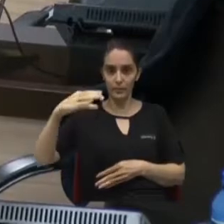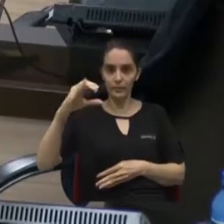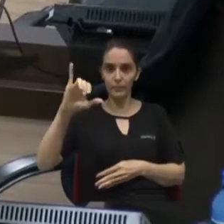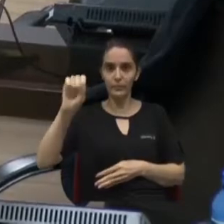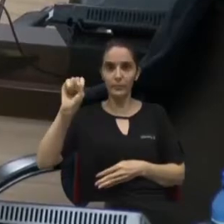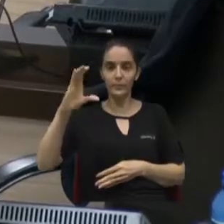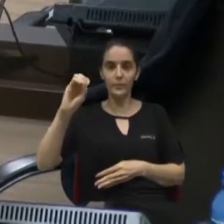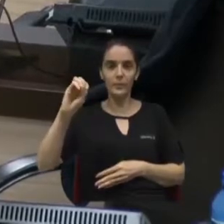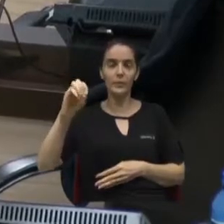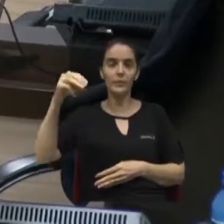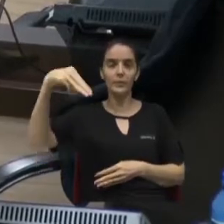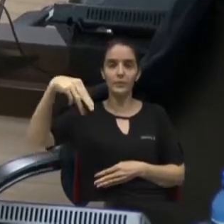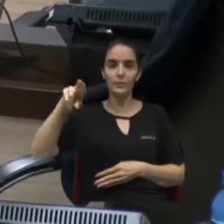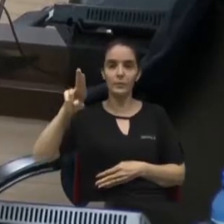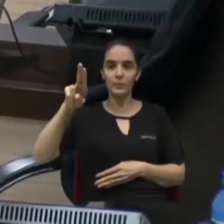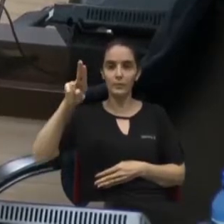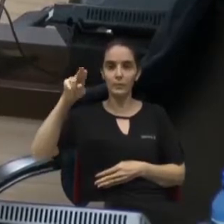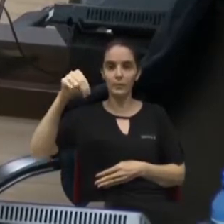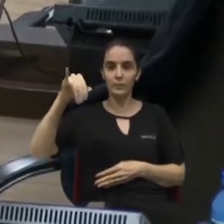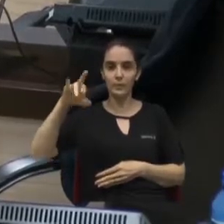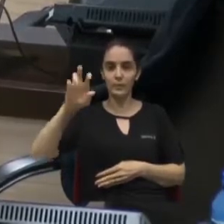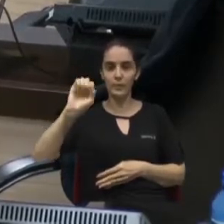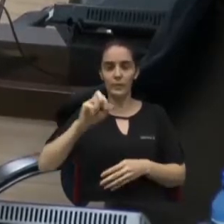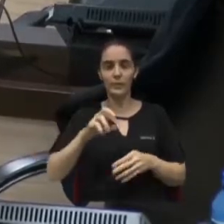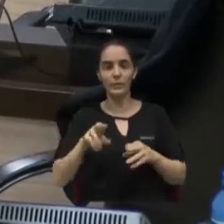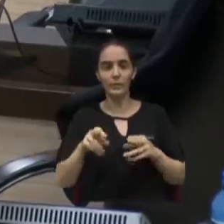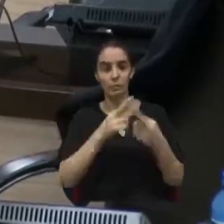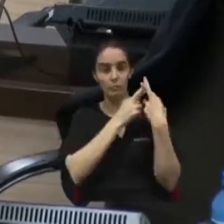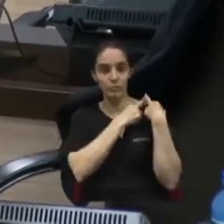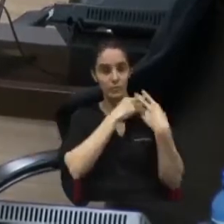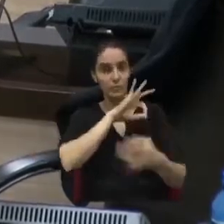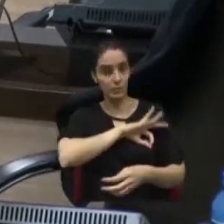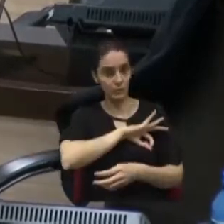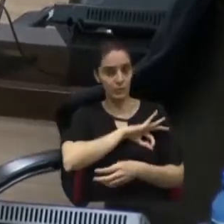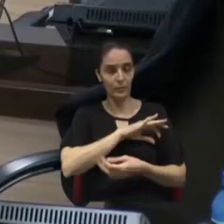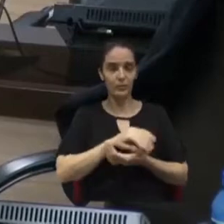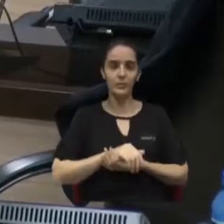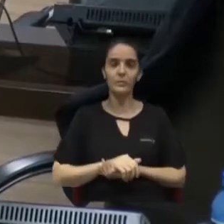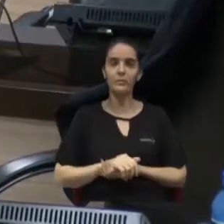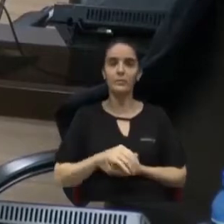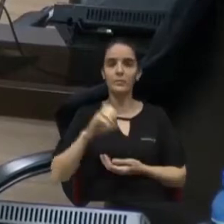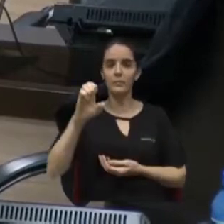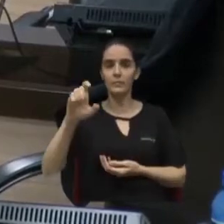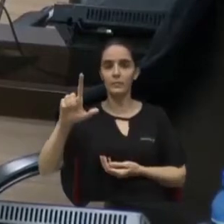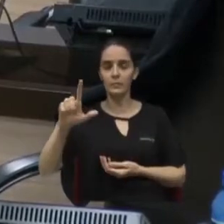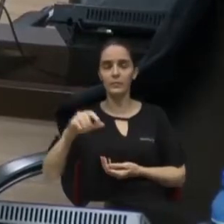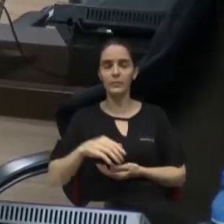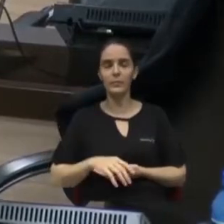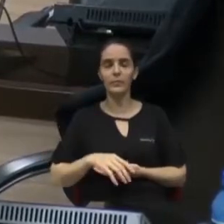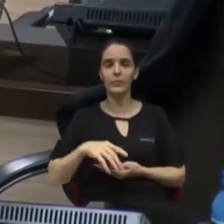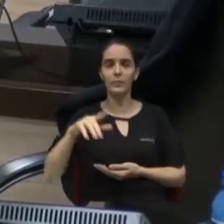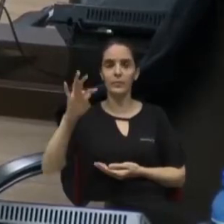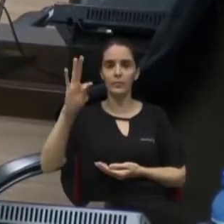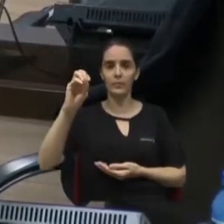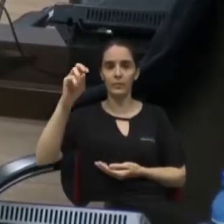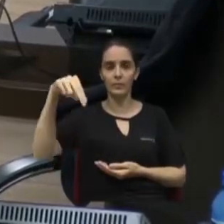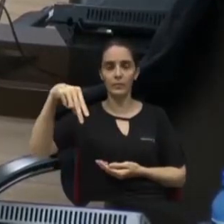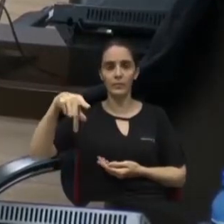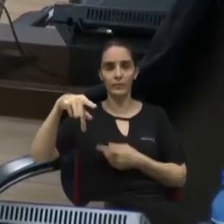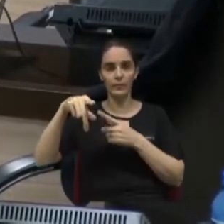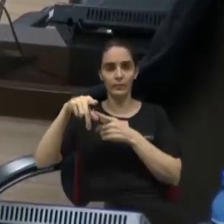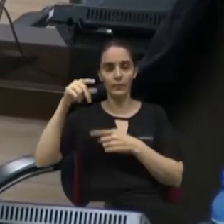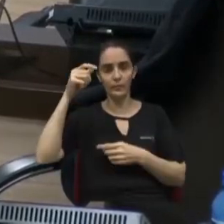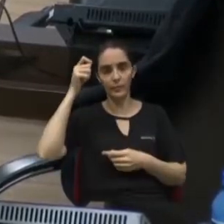Dr. Munir, que foram os 3 delegados envolvidos, Dr. Elton Tucumantel, que faz parte do setor de inteligência